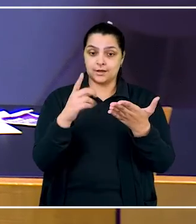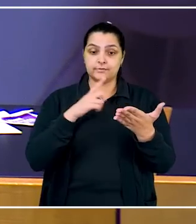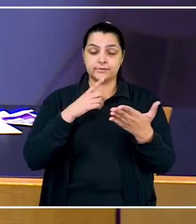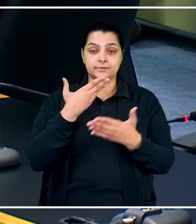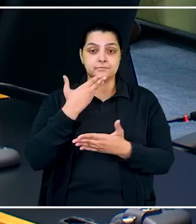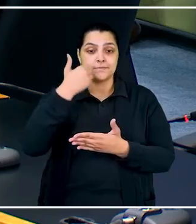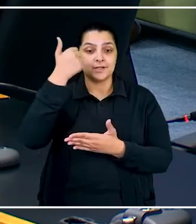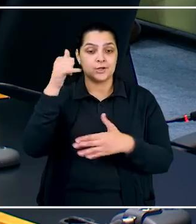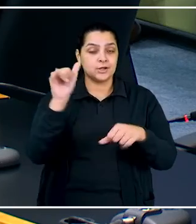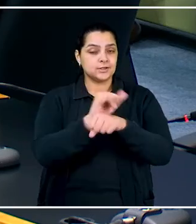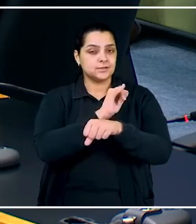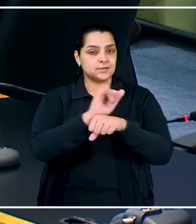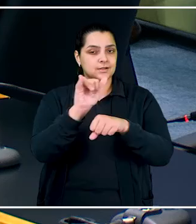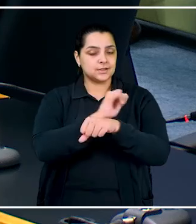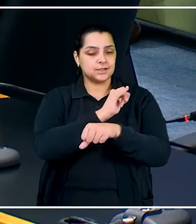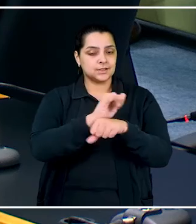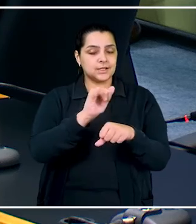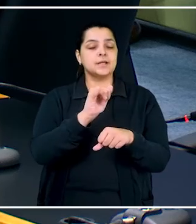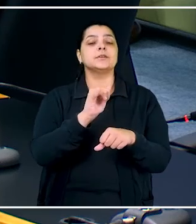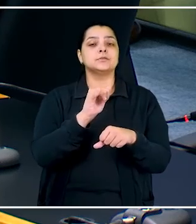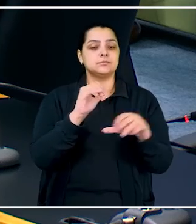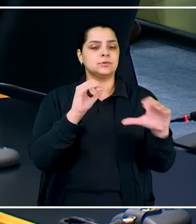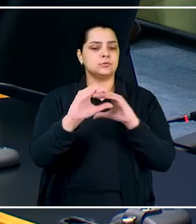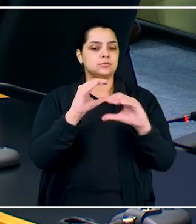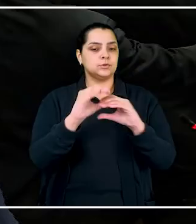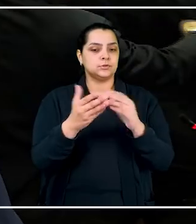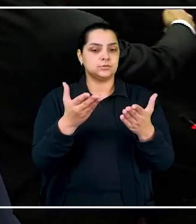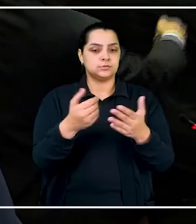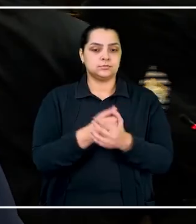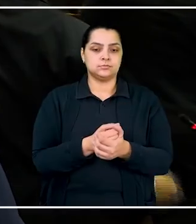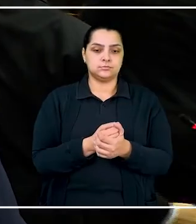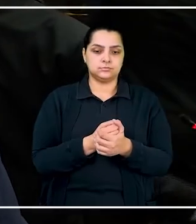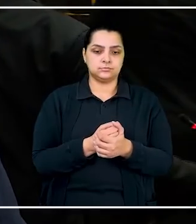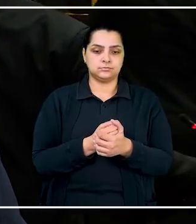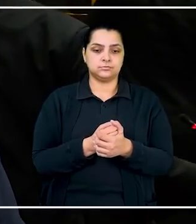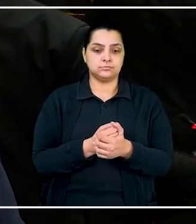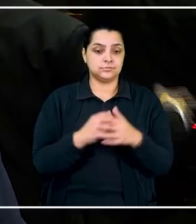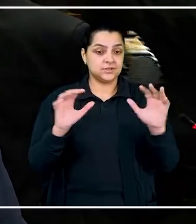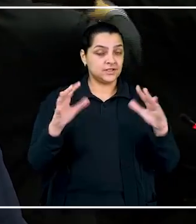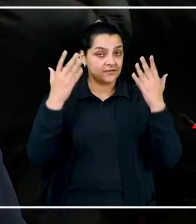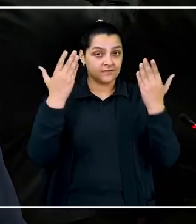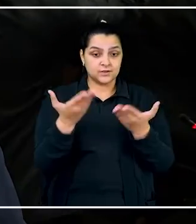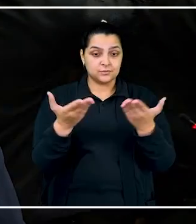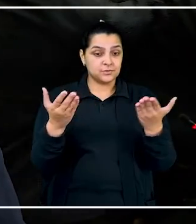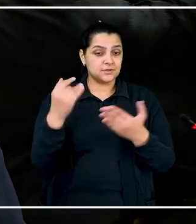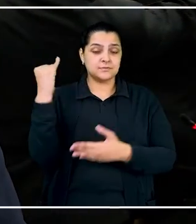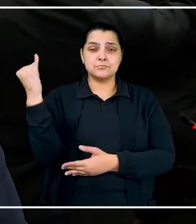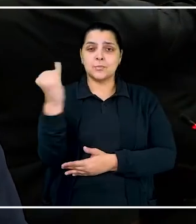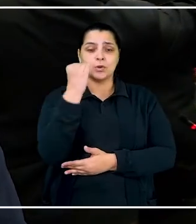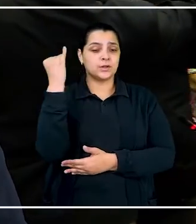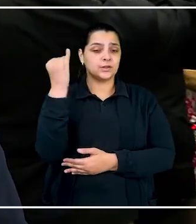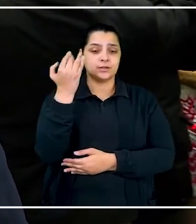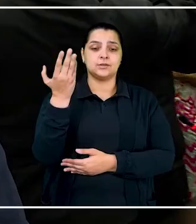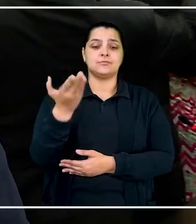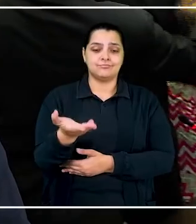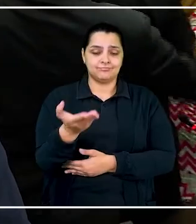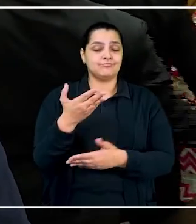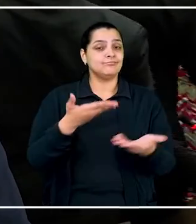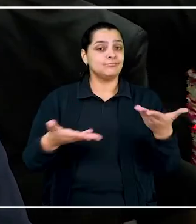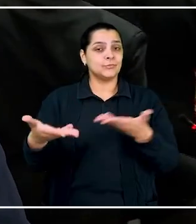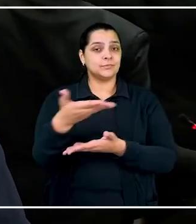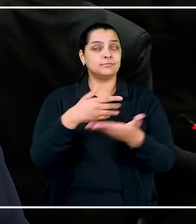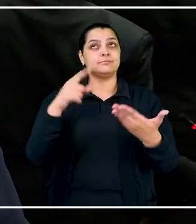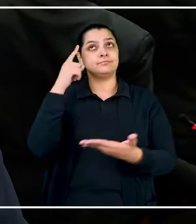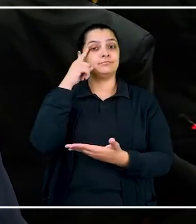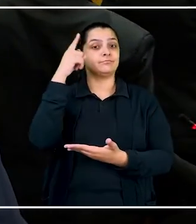destacadas as melhores estratégias para se comunicar. I think an event like this is Um evento como este é muito importante porque é aqui que